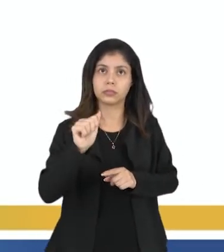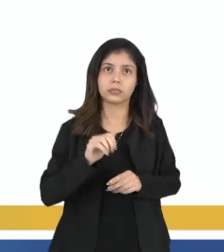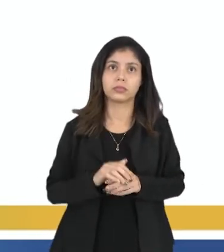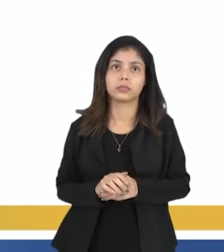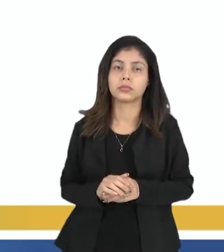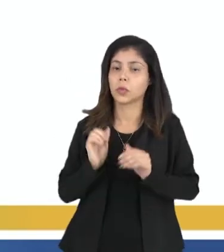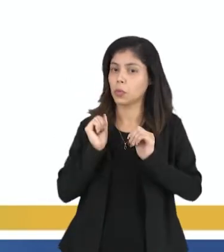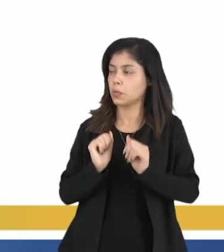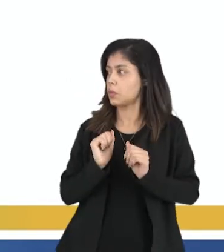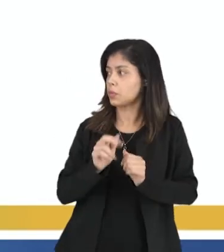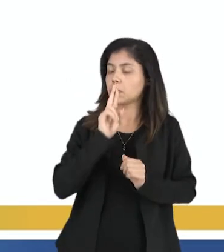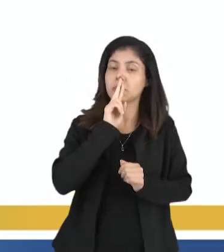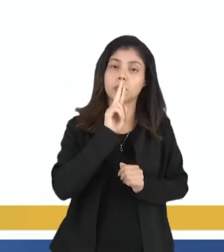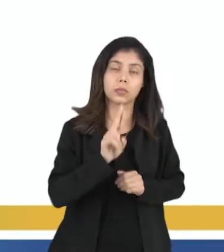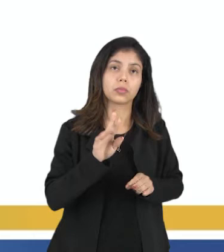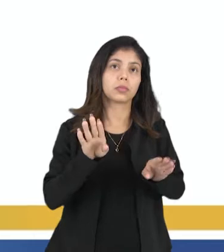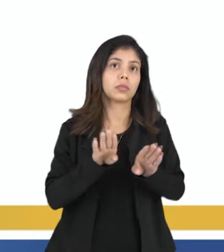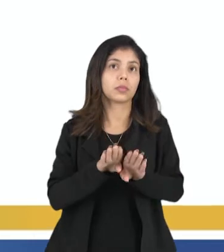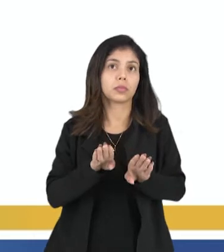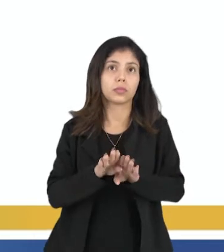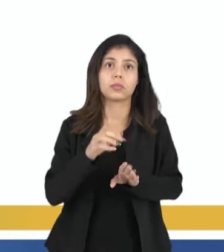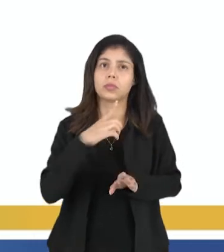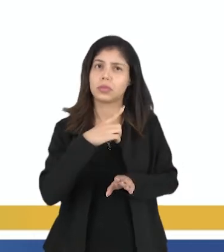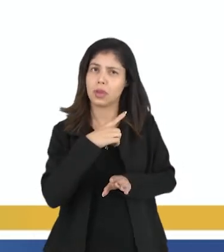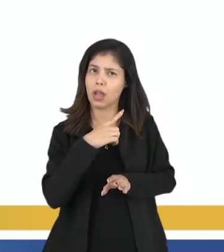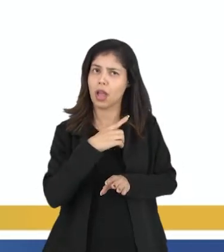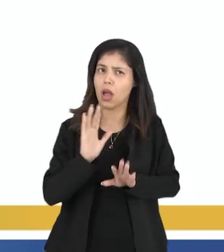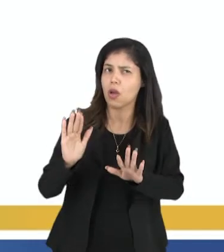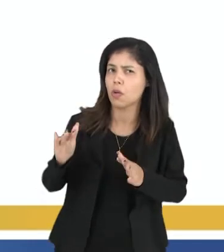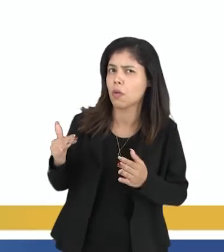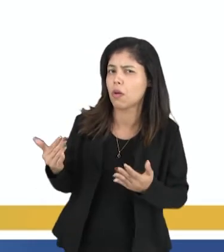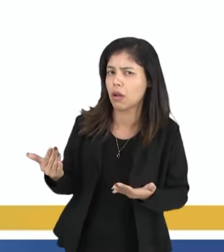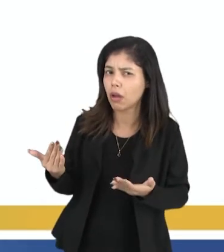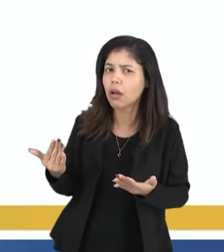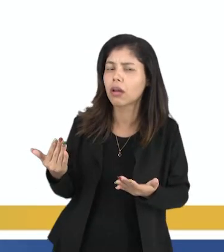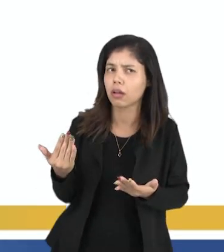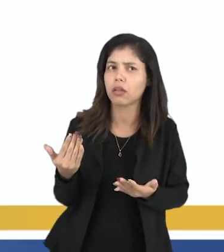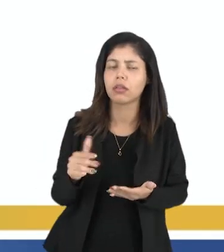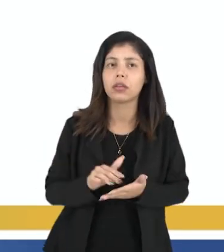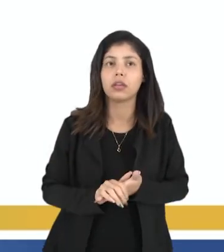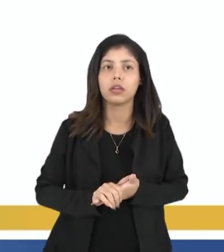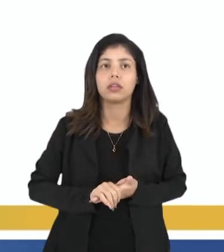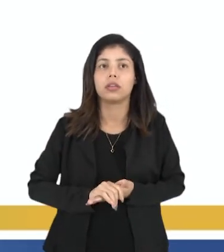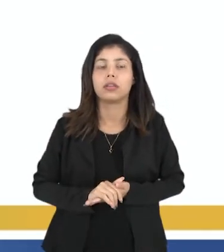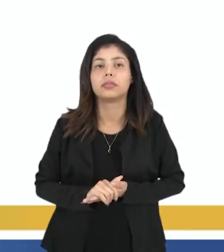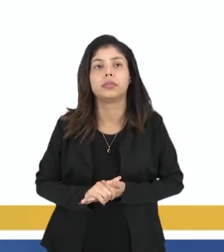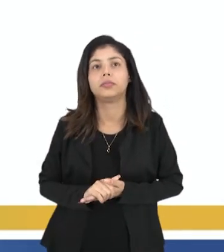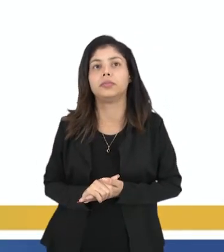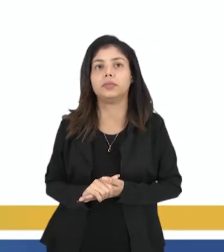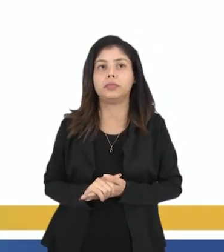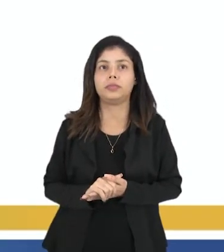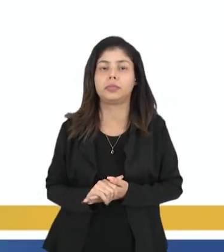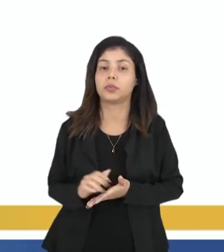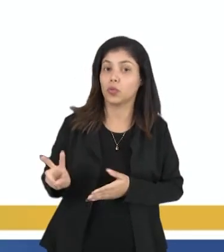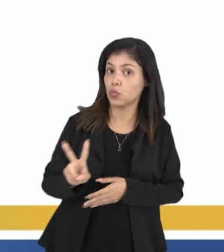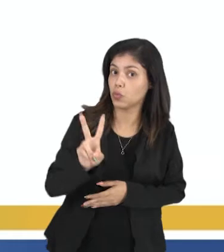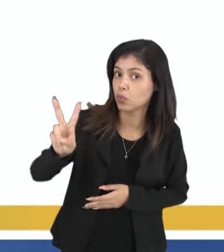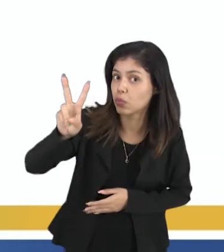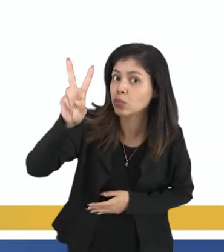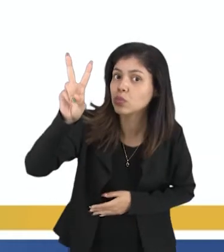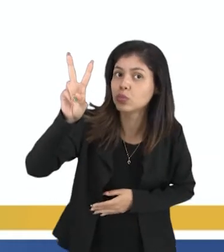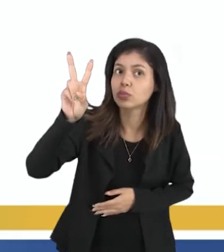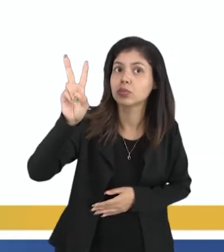lá pode ser calculado da seguinte maneira vocês terão aí é o valor